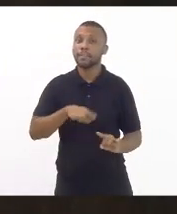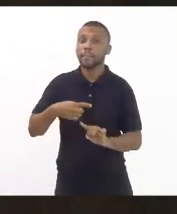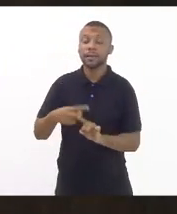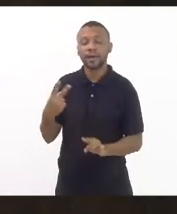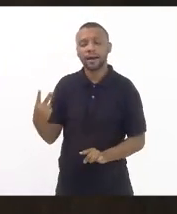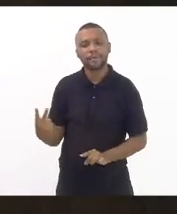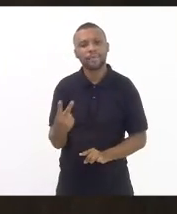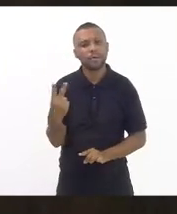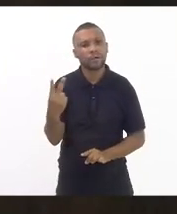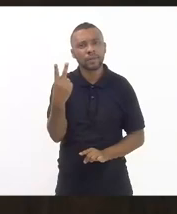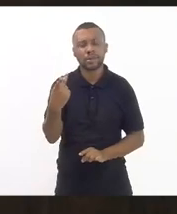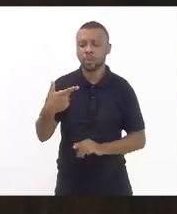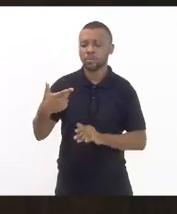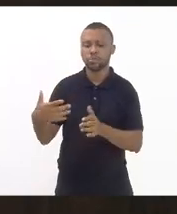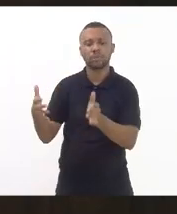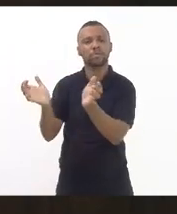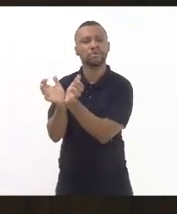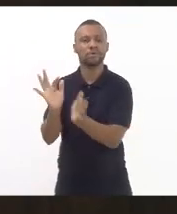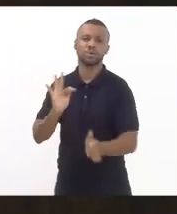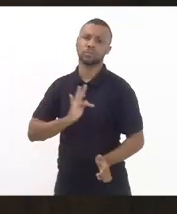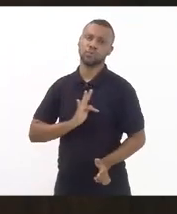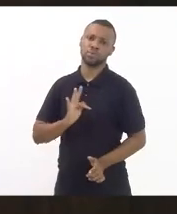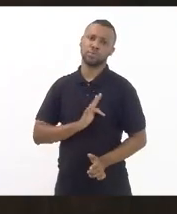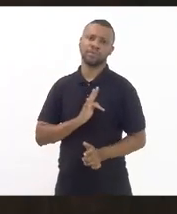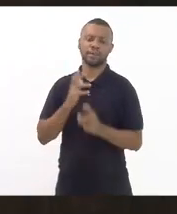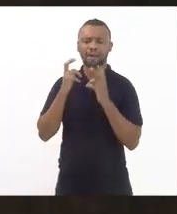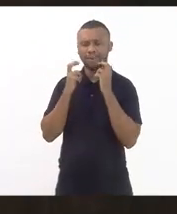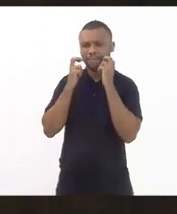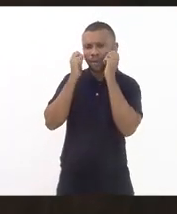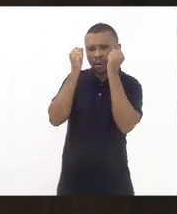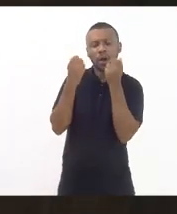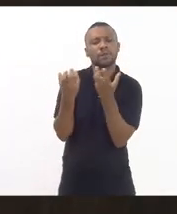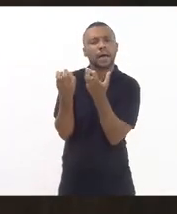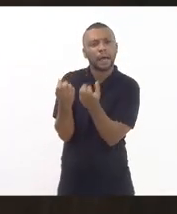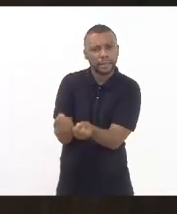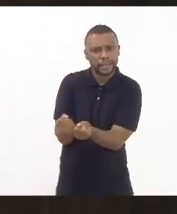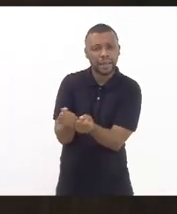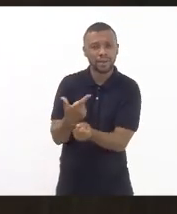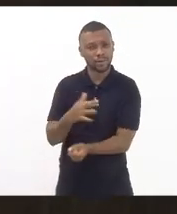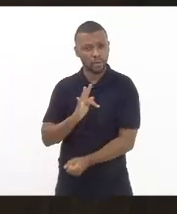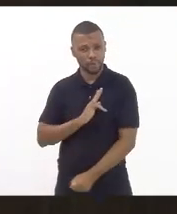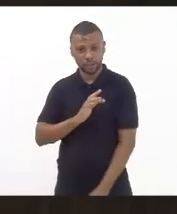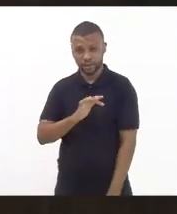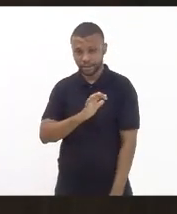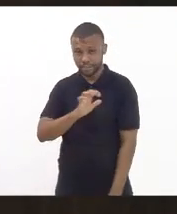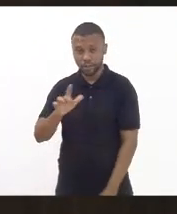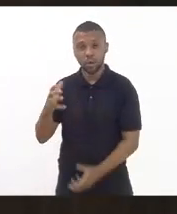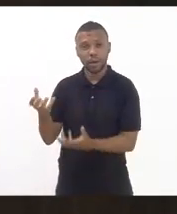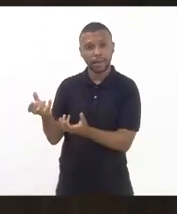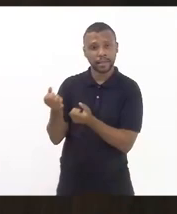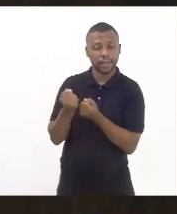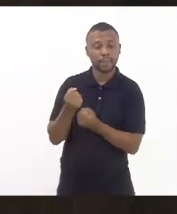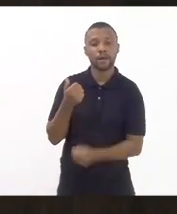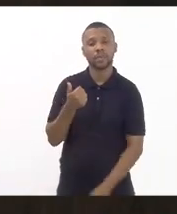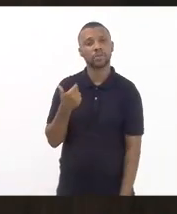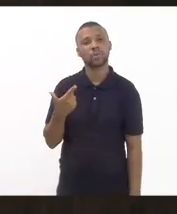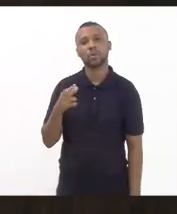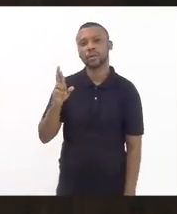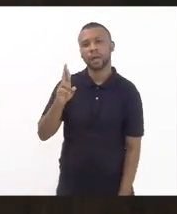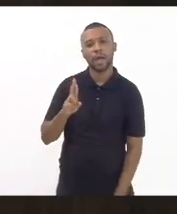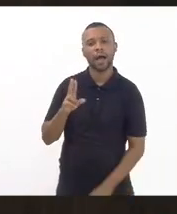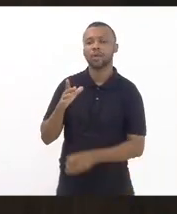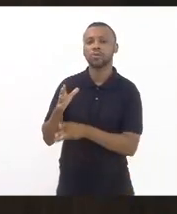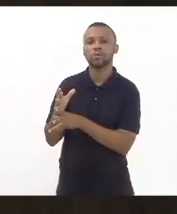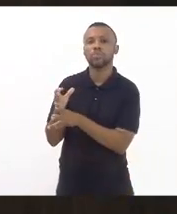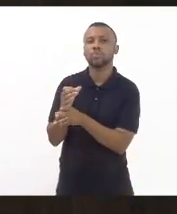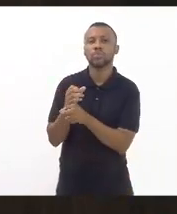dos policiais, porque é vergonhoso admitir que um policial civil receba R$12 no